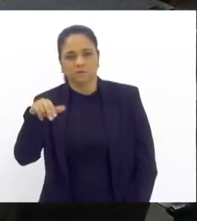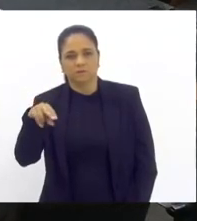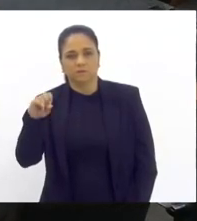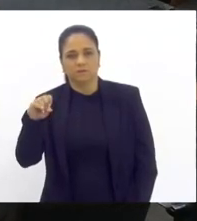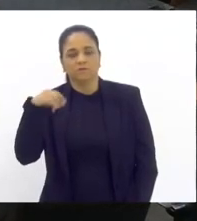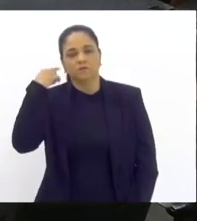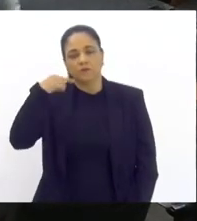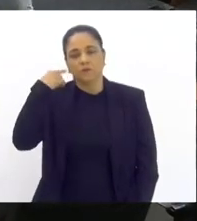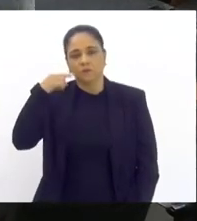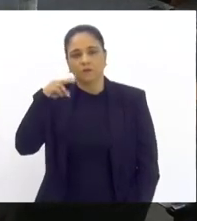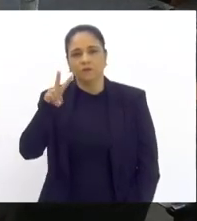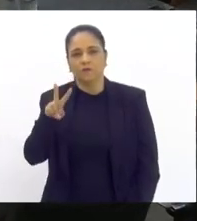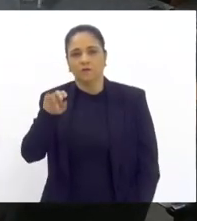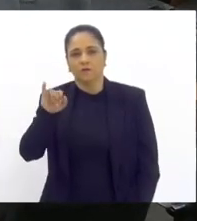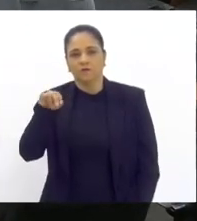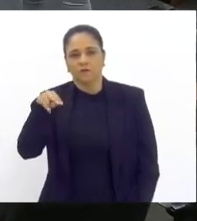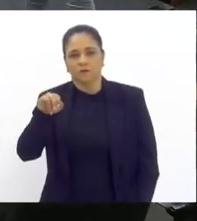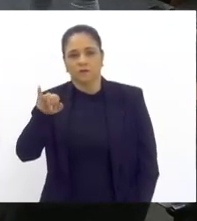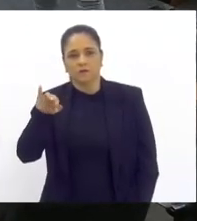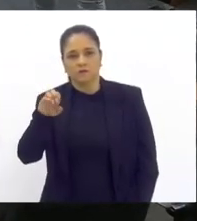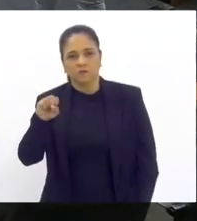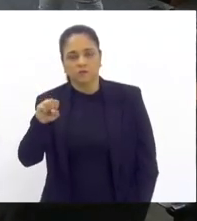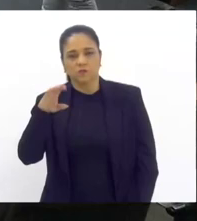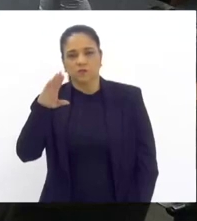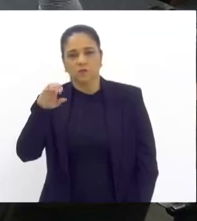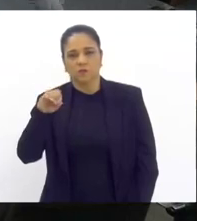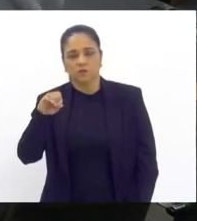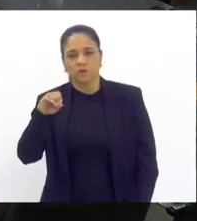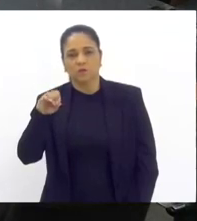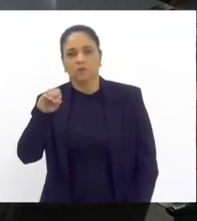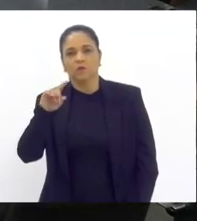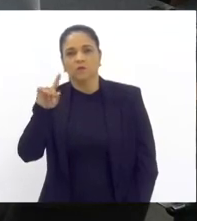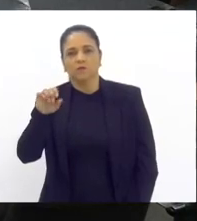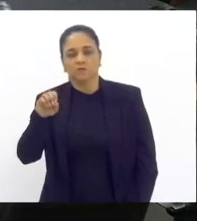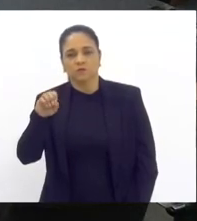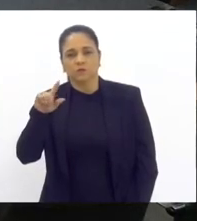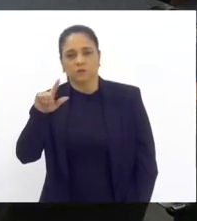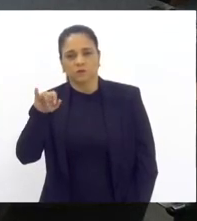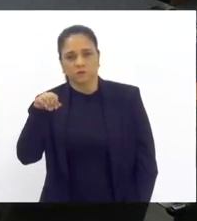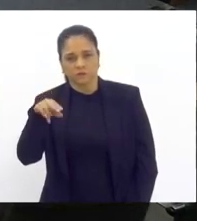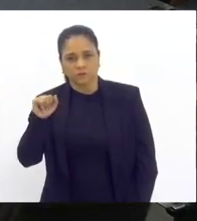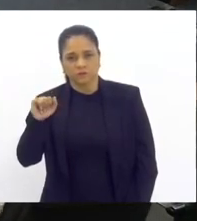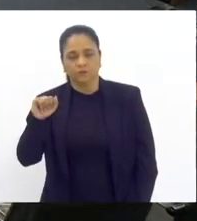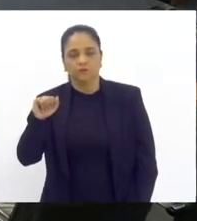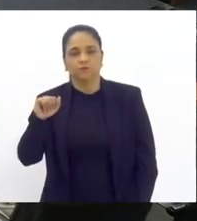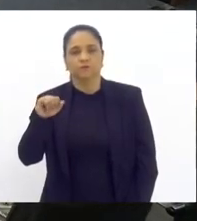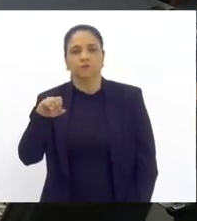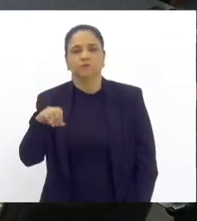Chamo o deputado Vinícius Cozolino.